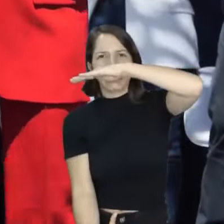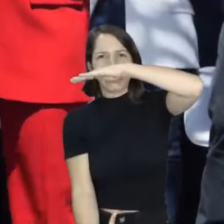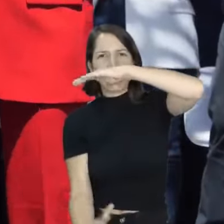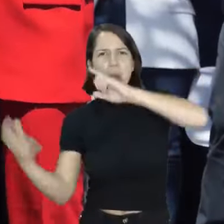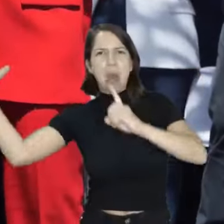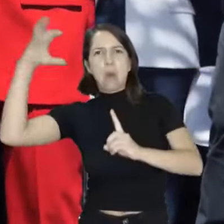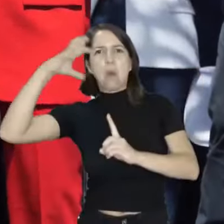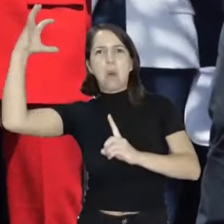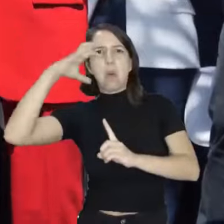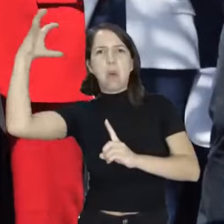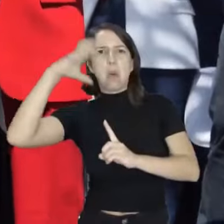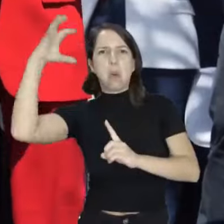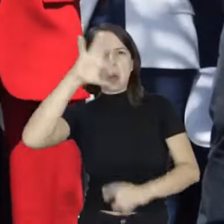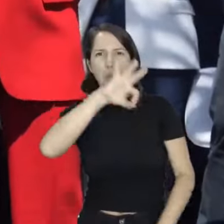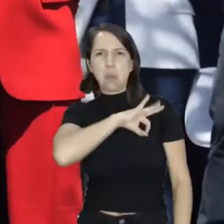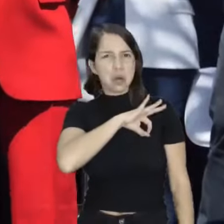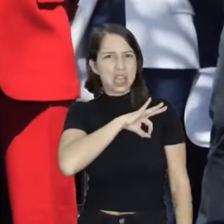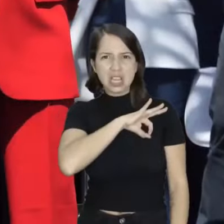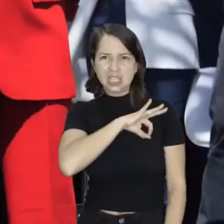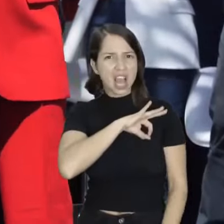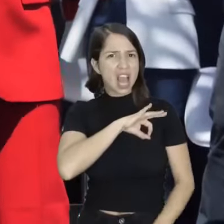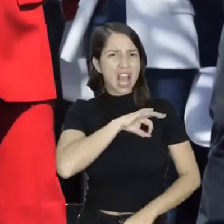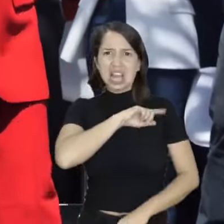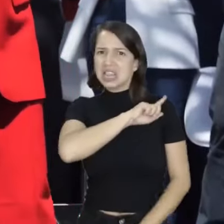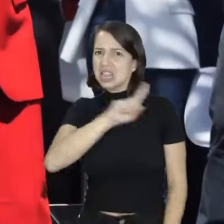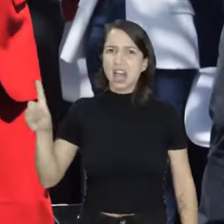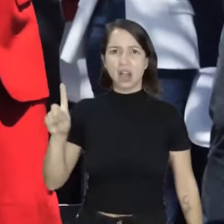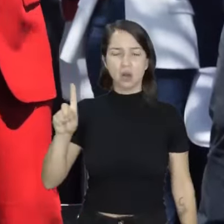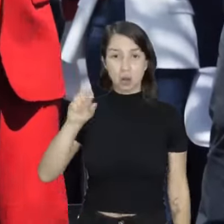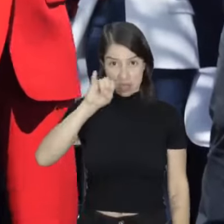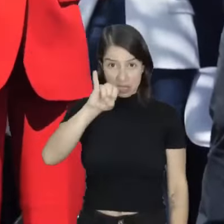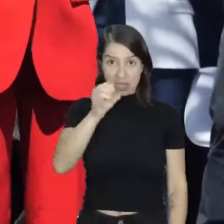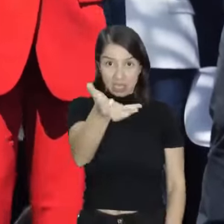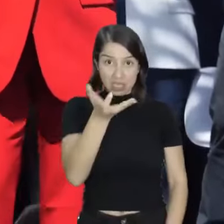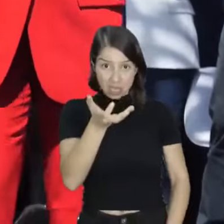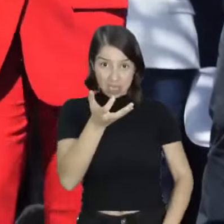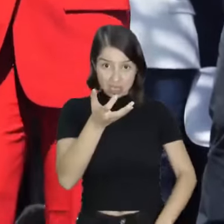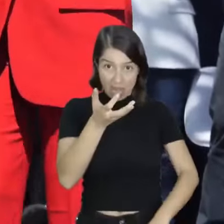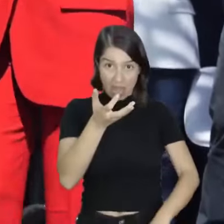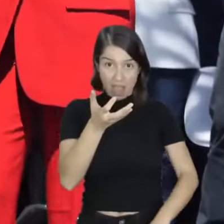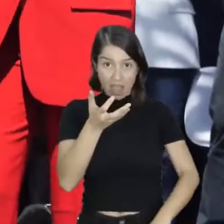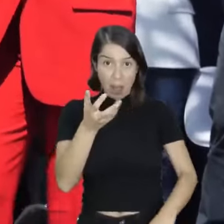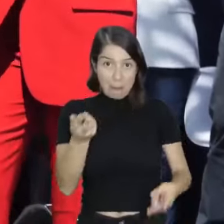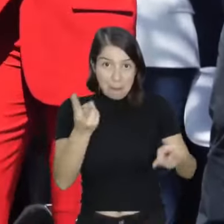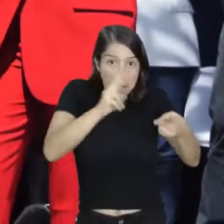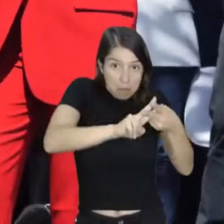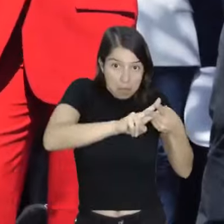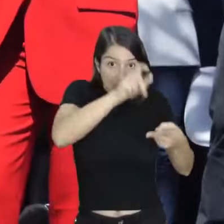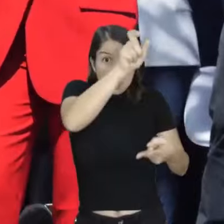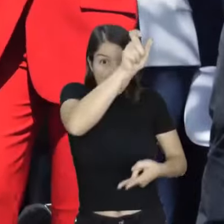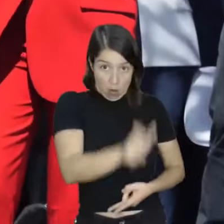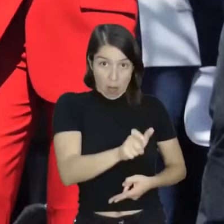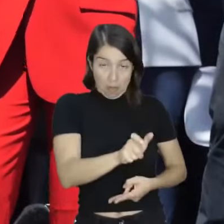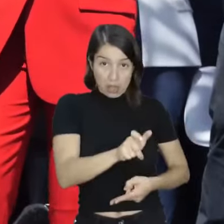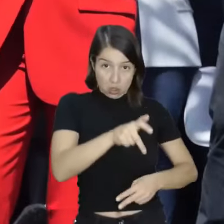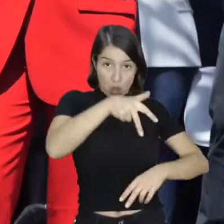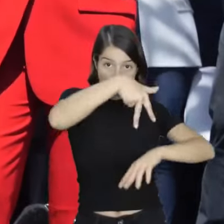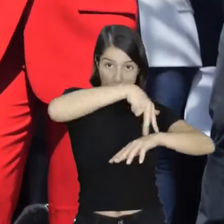prender alguém por corrupção, primeiro a gente prove, dê o direito de defesa e depois você pode